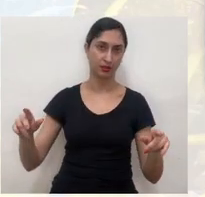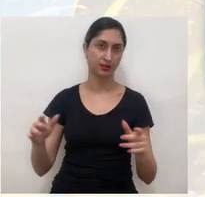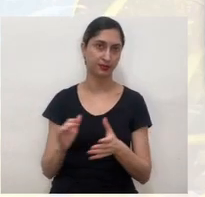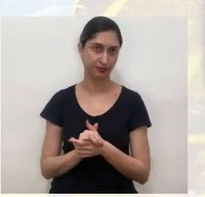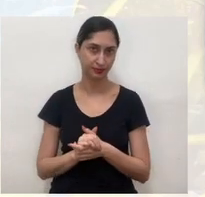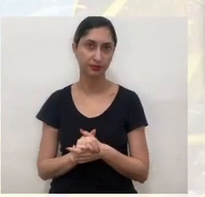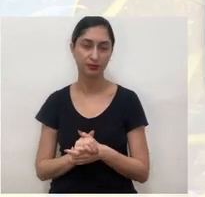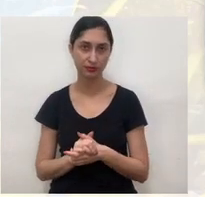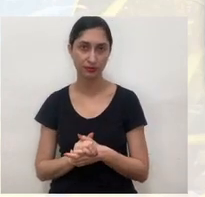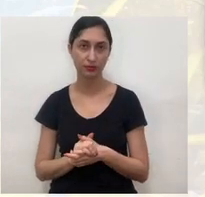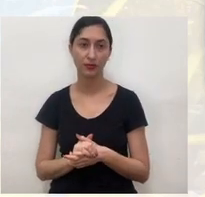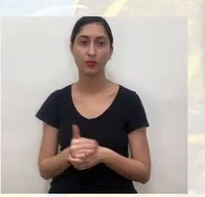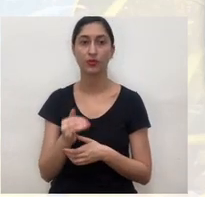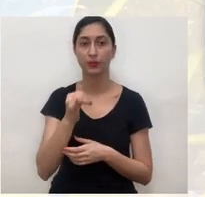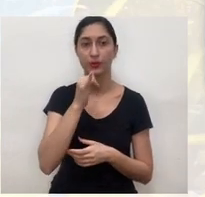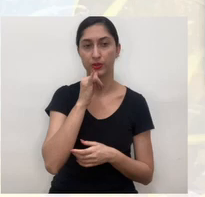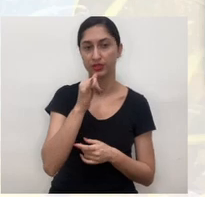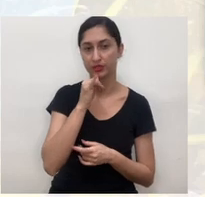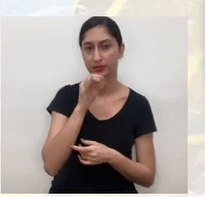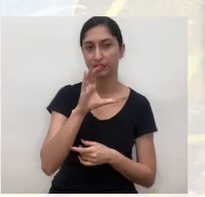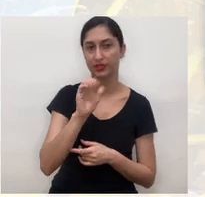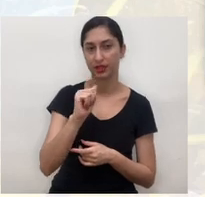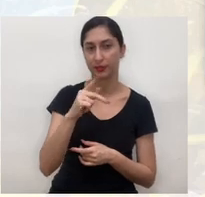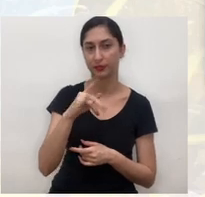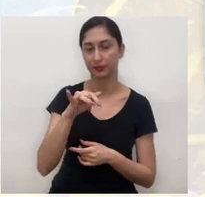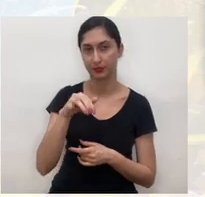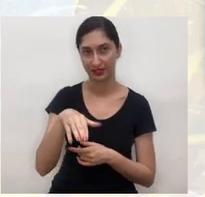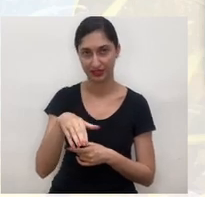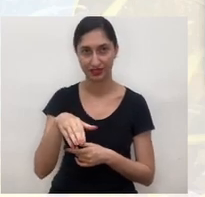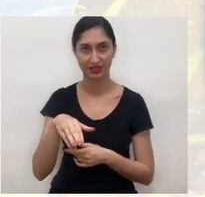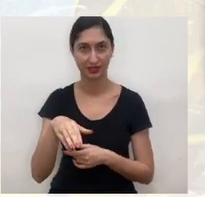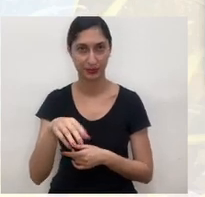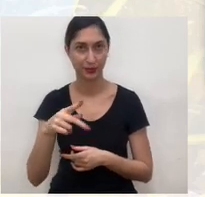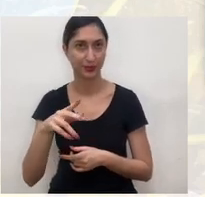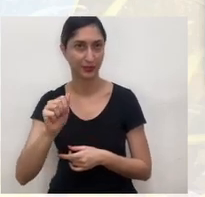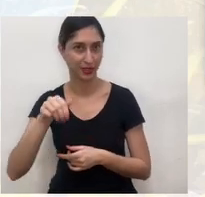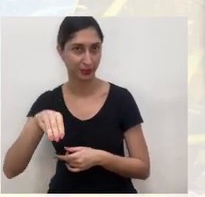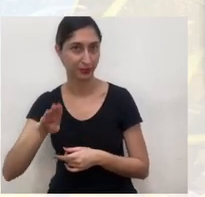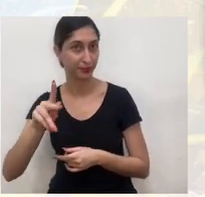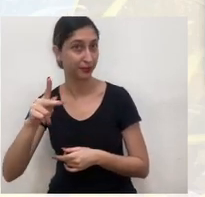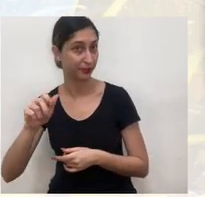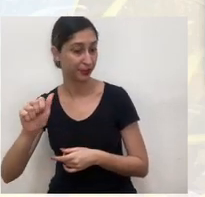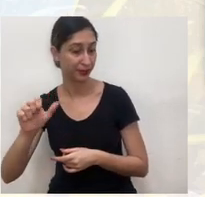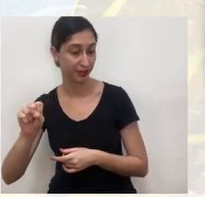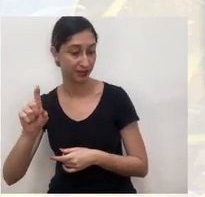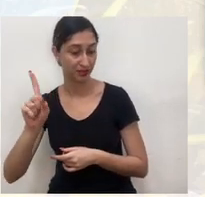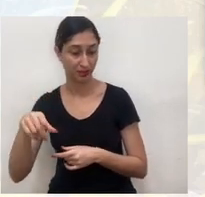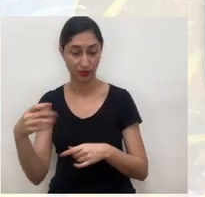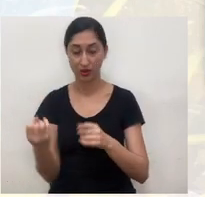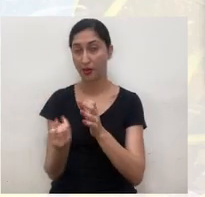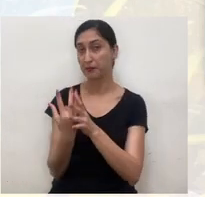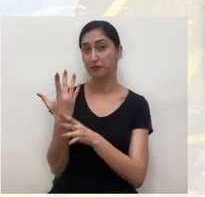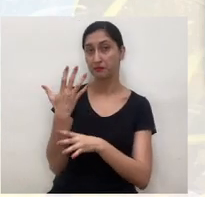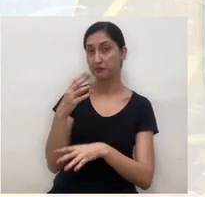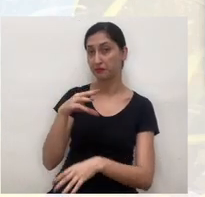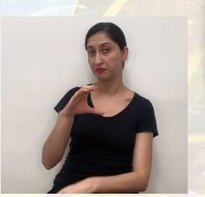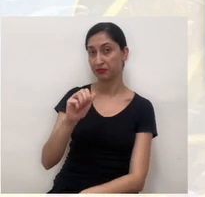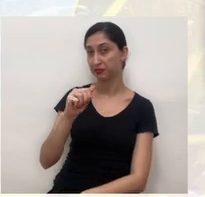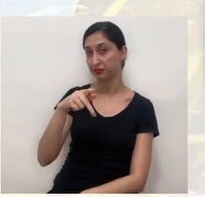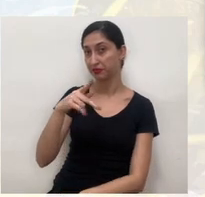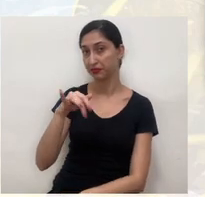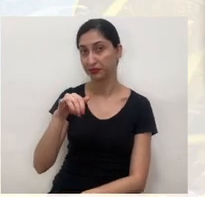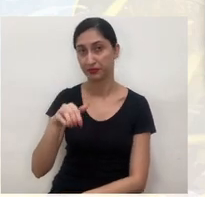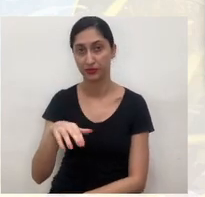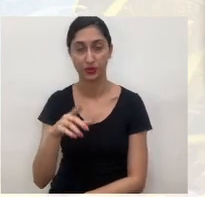o capim dos pampas é um exemplo ótimo. Capim dos pampas é um capim, né? No imaginário